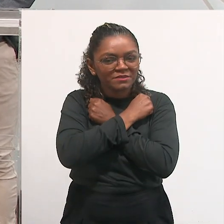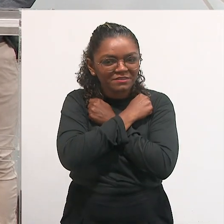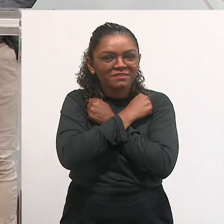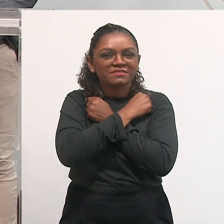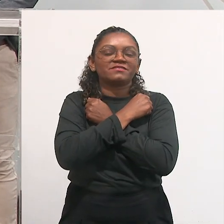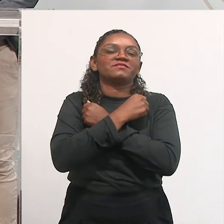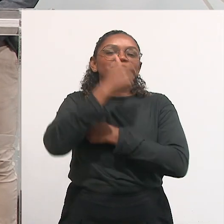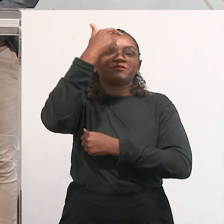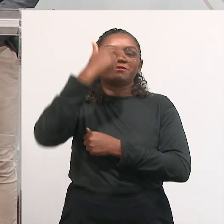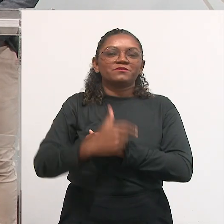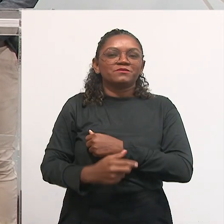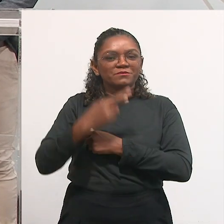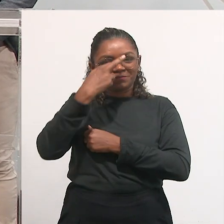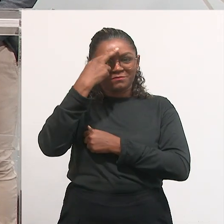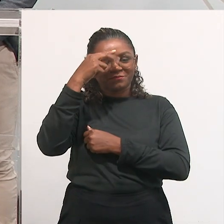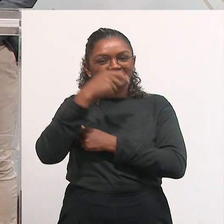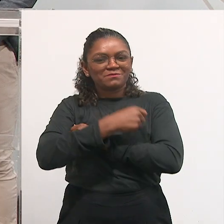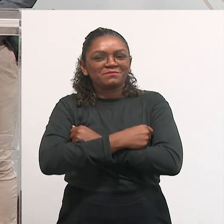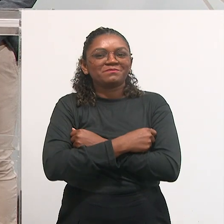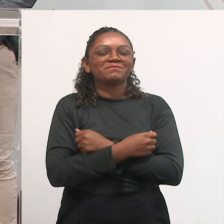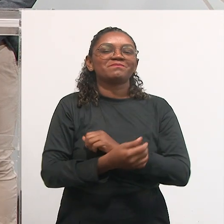professor Arthur Simpson.